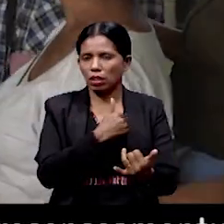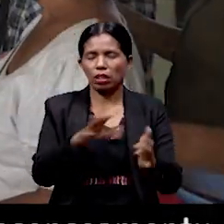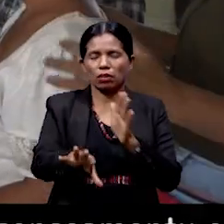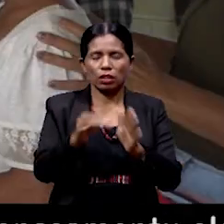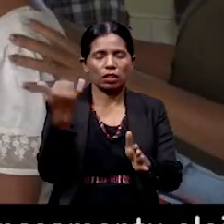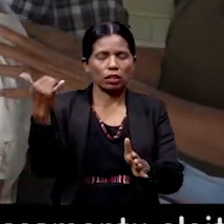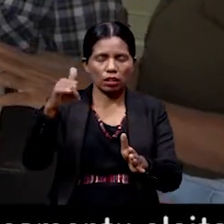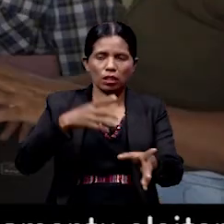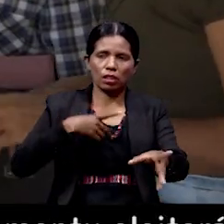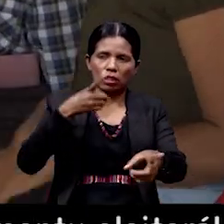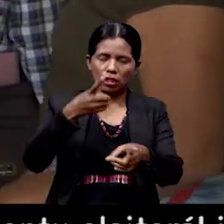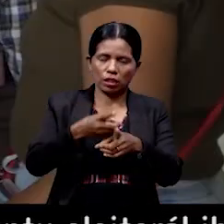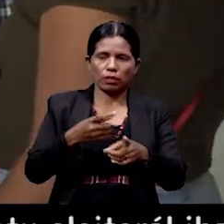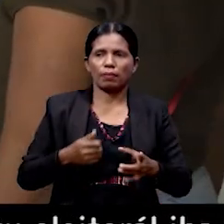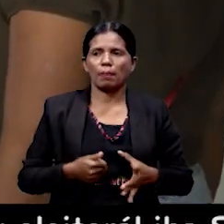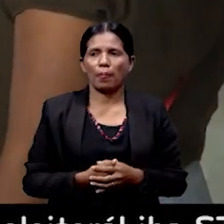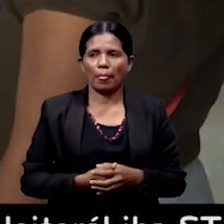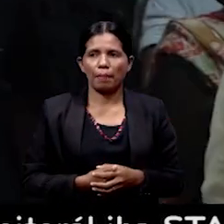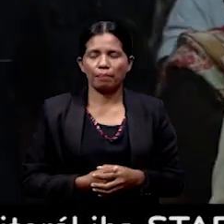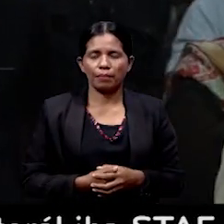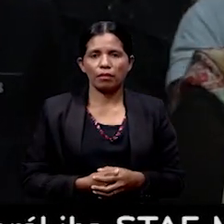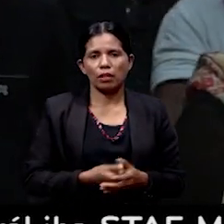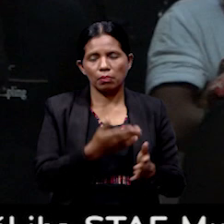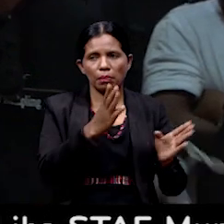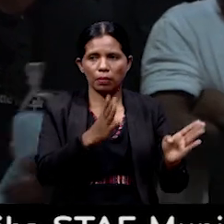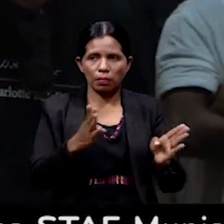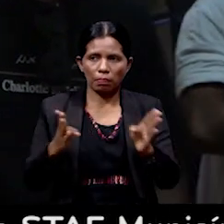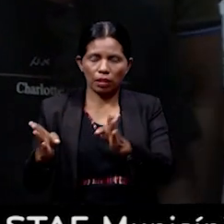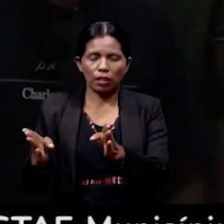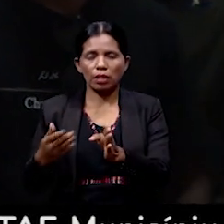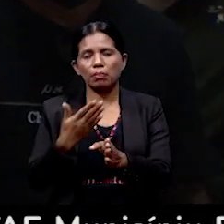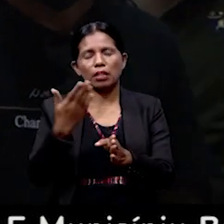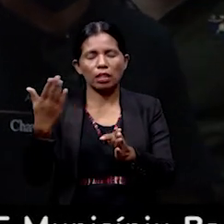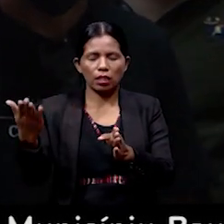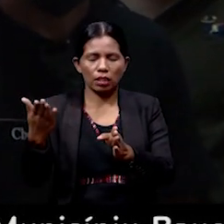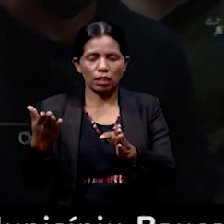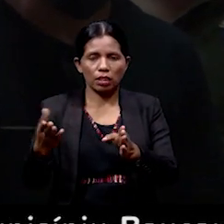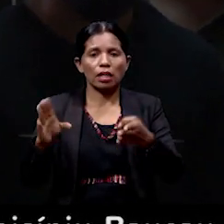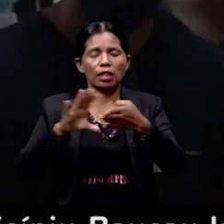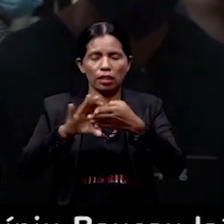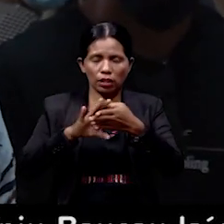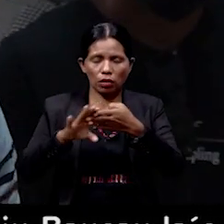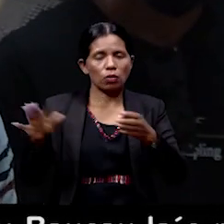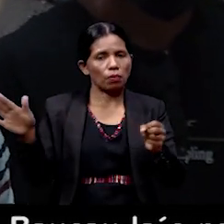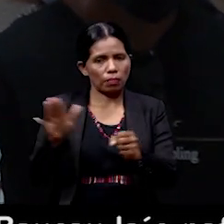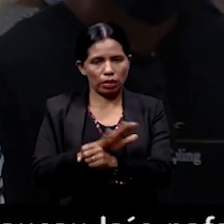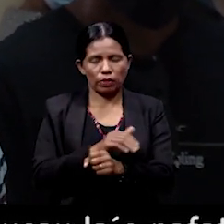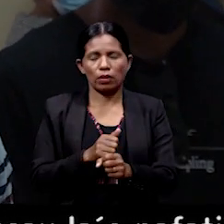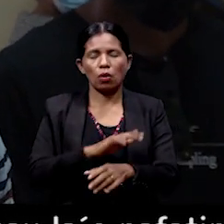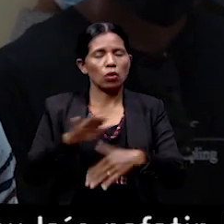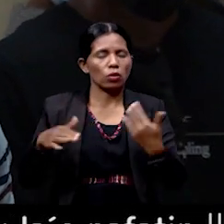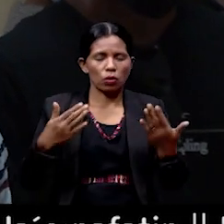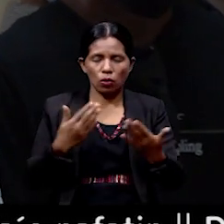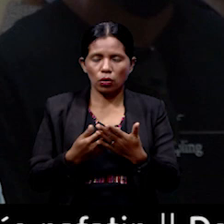direito. Ele de água e me prepara e me dão documentos, mas o trabalhador não vê, cartão eleitoral tem completo. Tem completo. Com todo índice